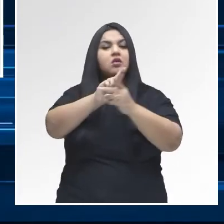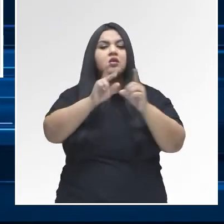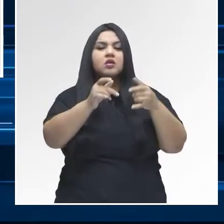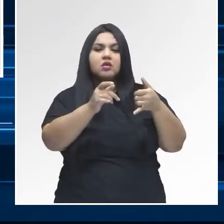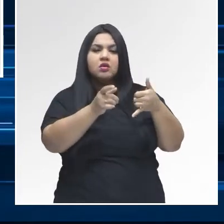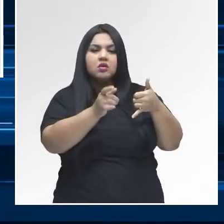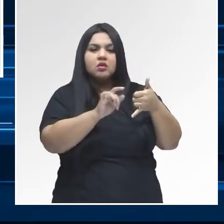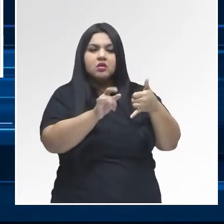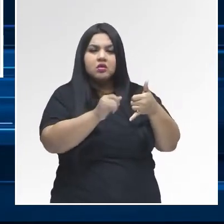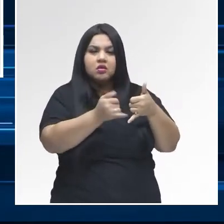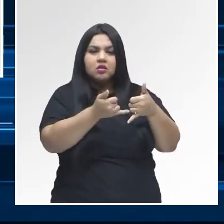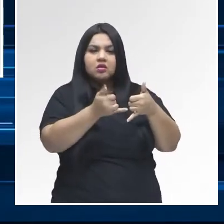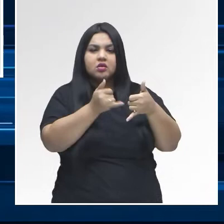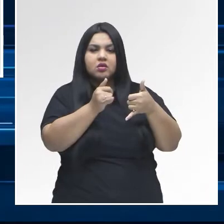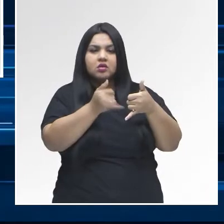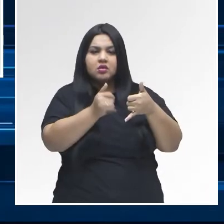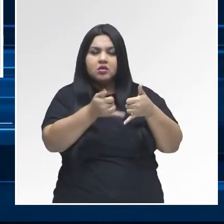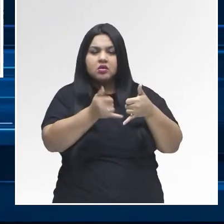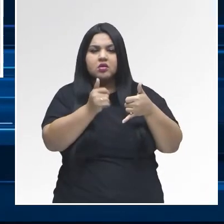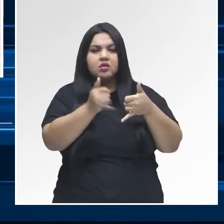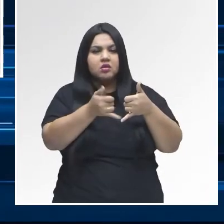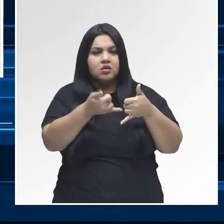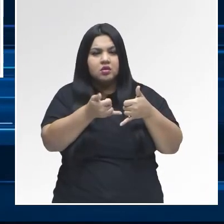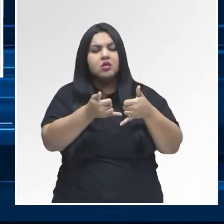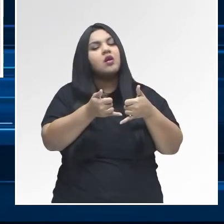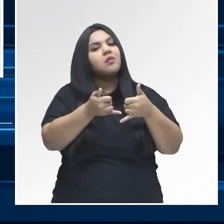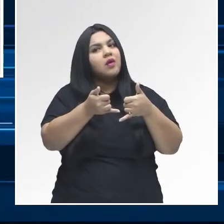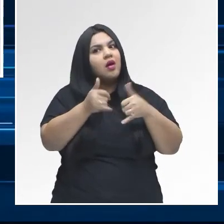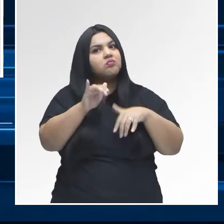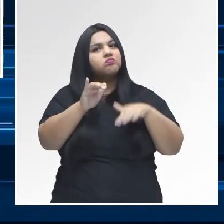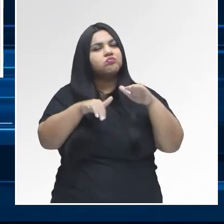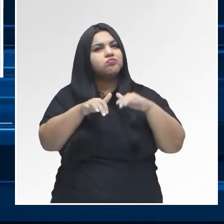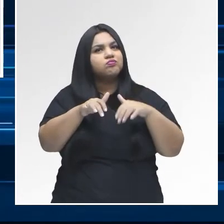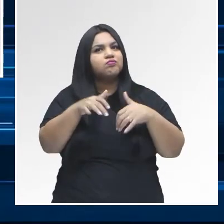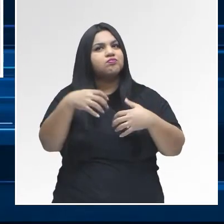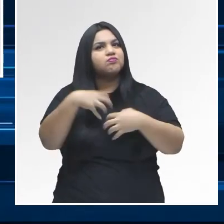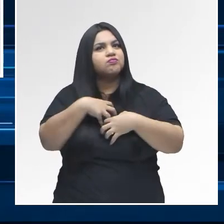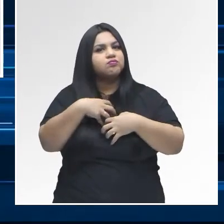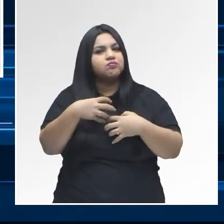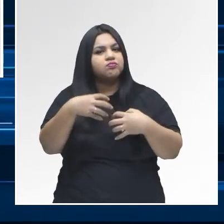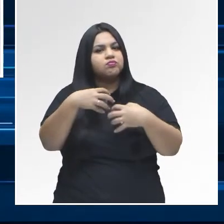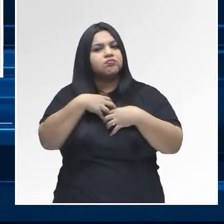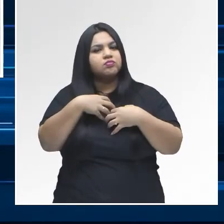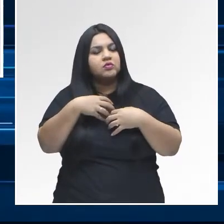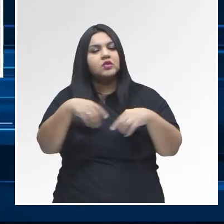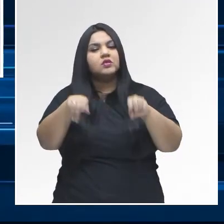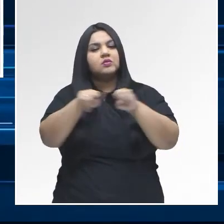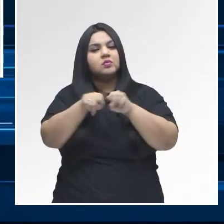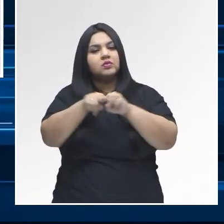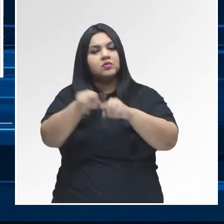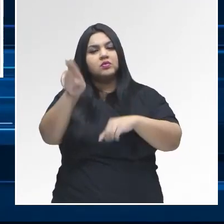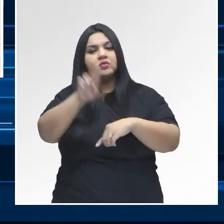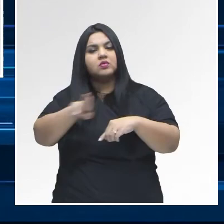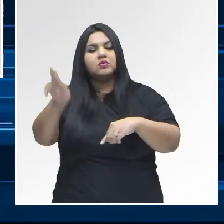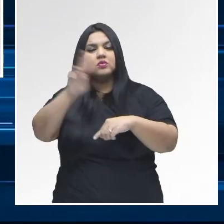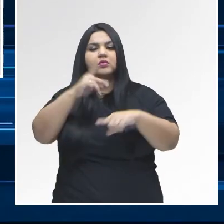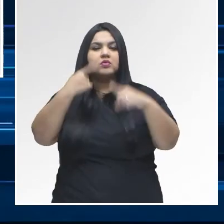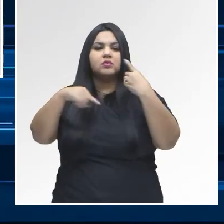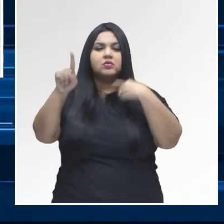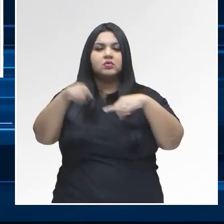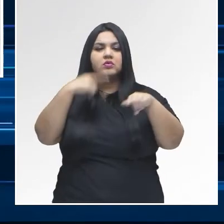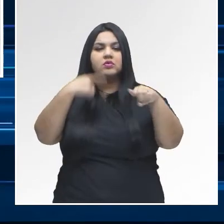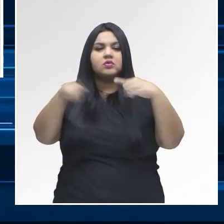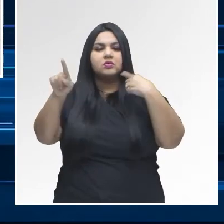como instrumento para marcar o passo, a cadência da dança ou da luta, e claro, também é utilizada para fazer a musicalidade